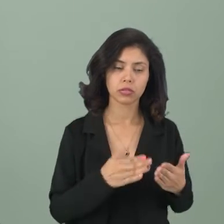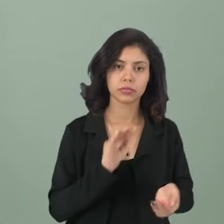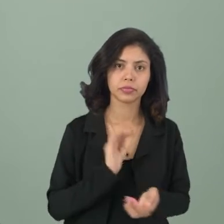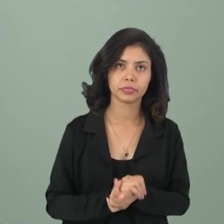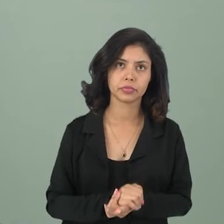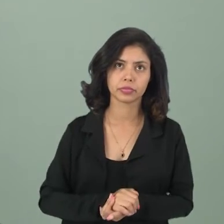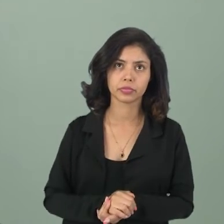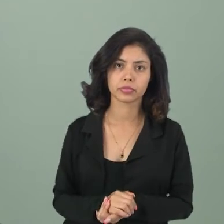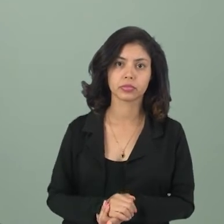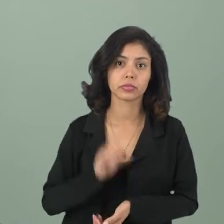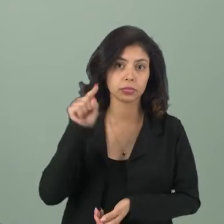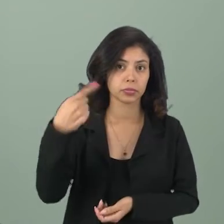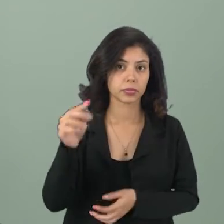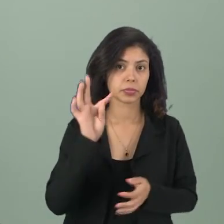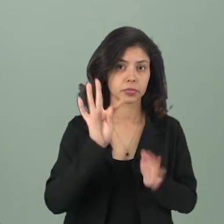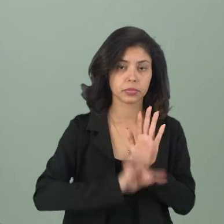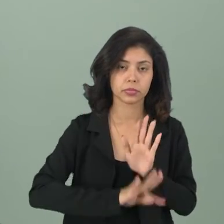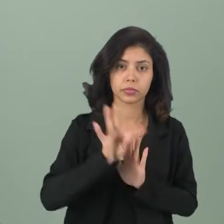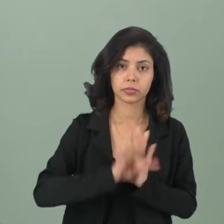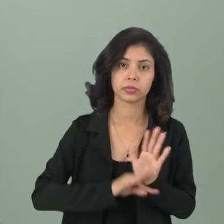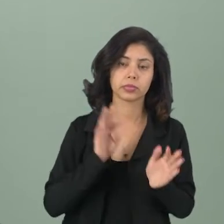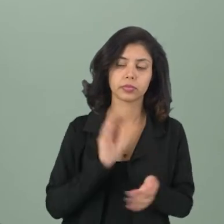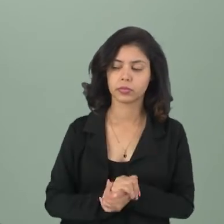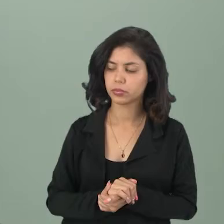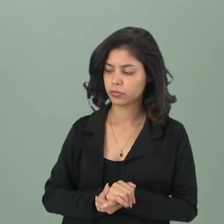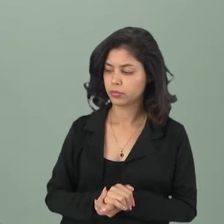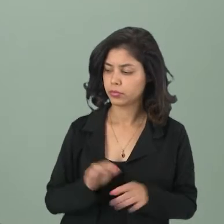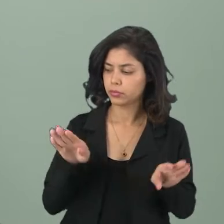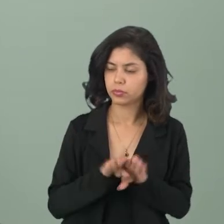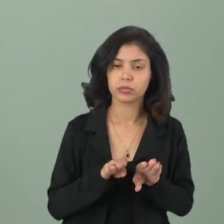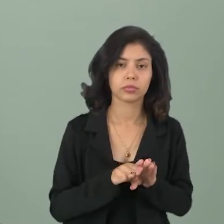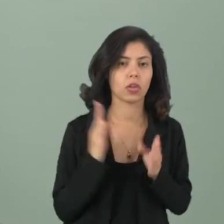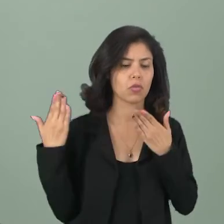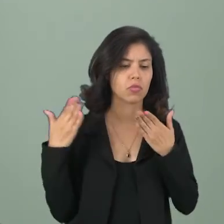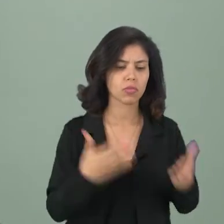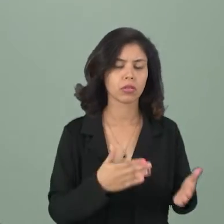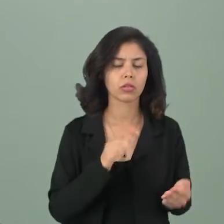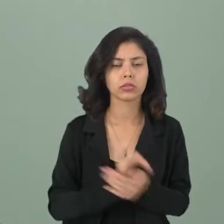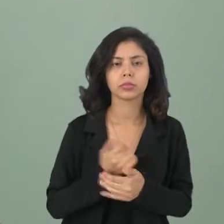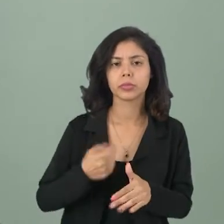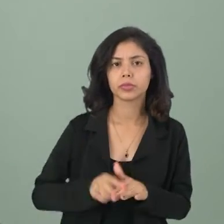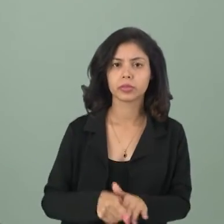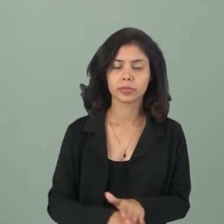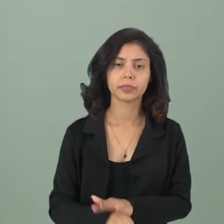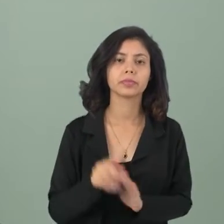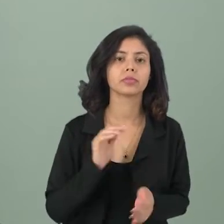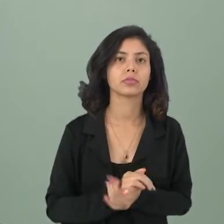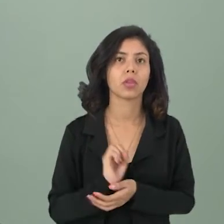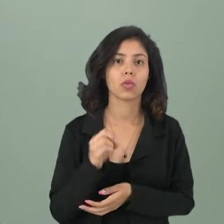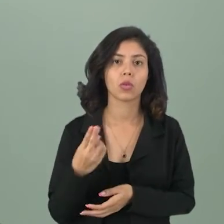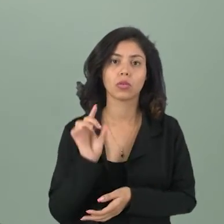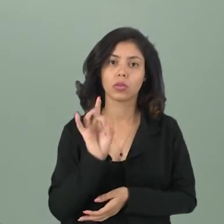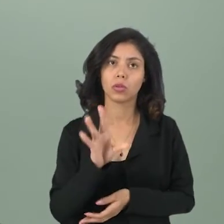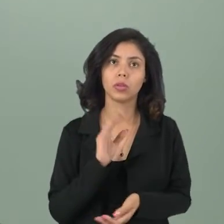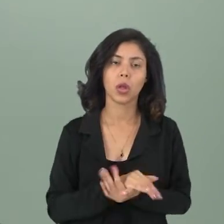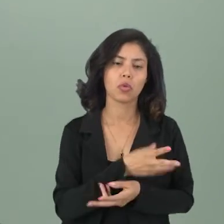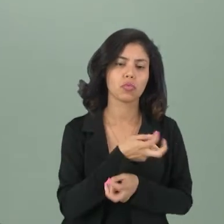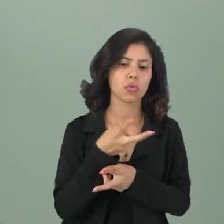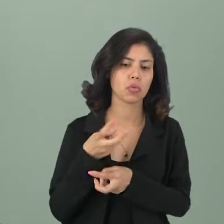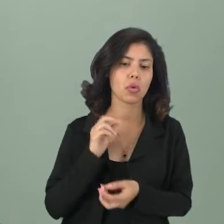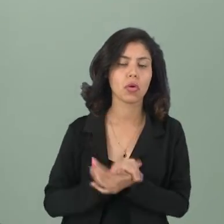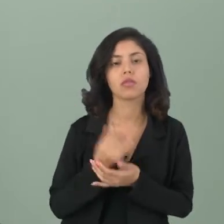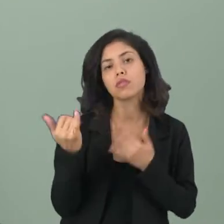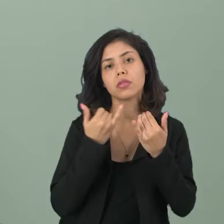que a estabelecer para aquele texto né se eu comecei ele mesmo objetivo de me aprofundar ou somente destroem uma